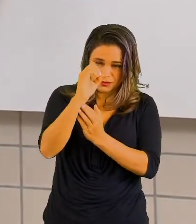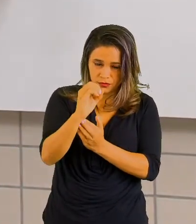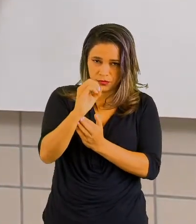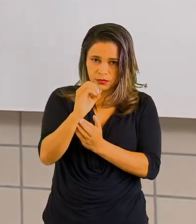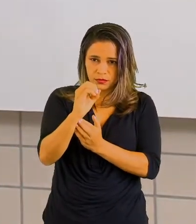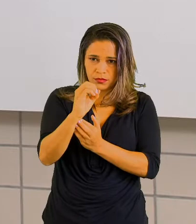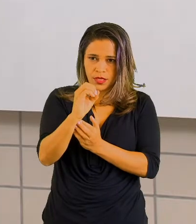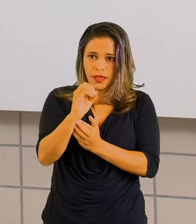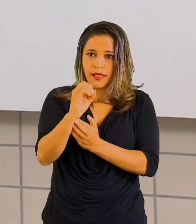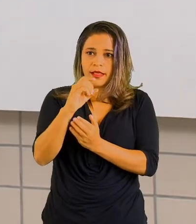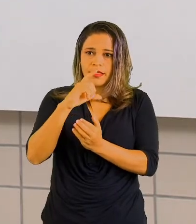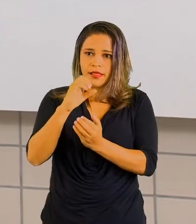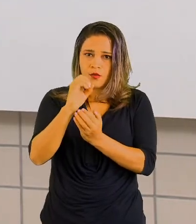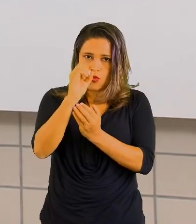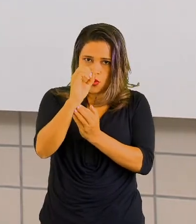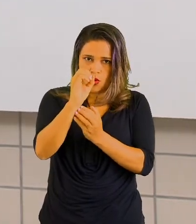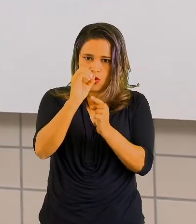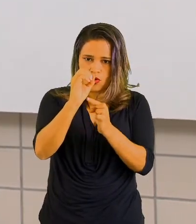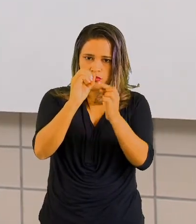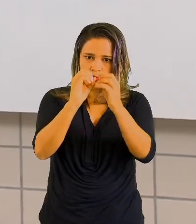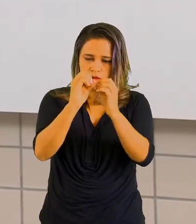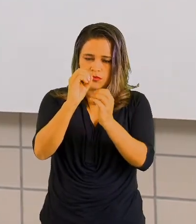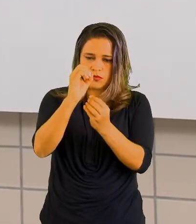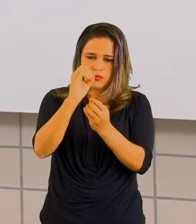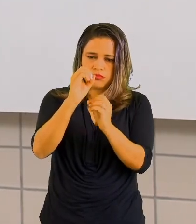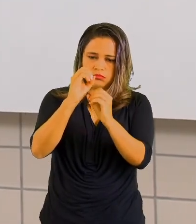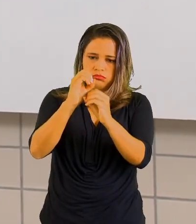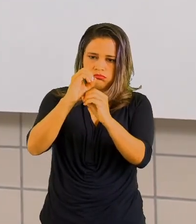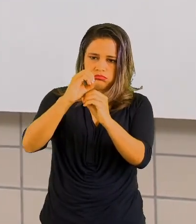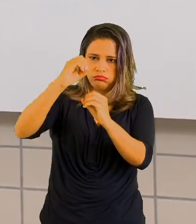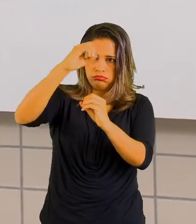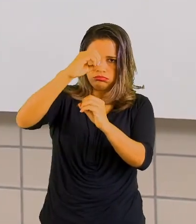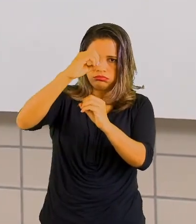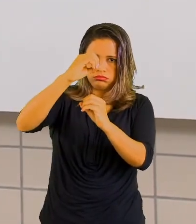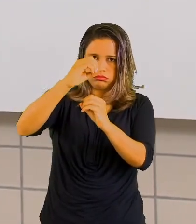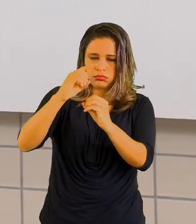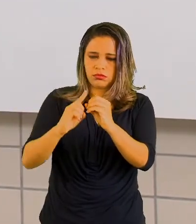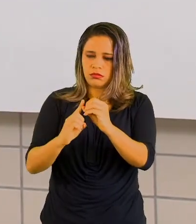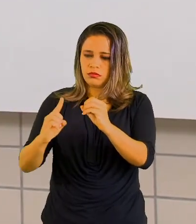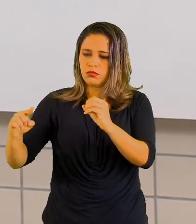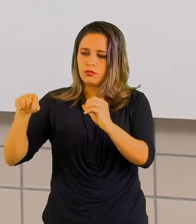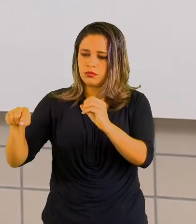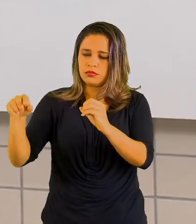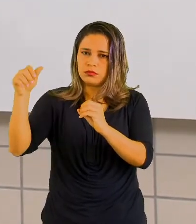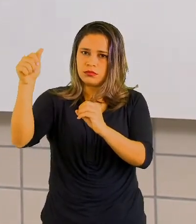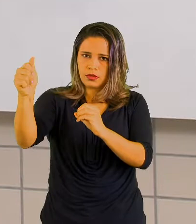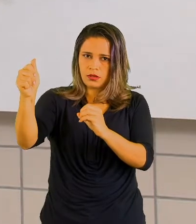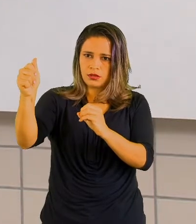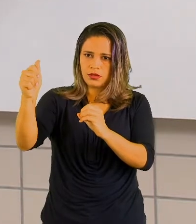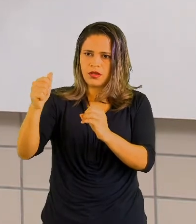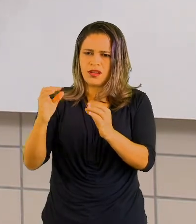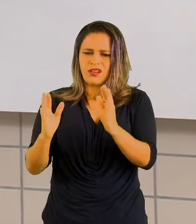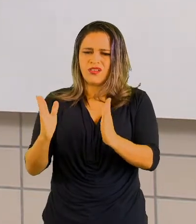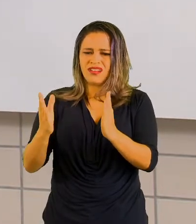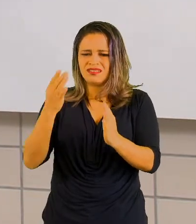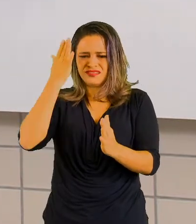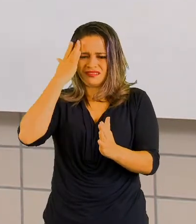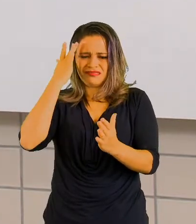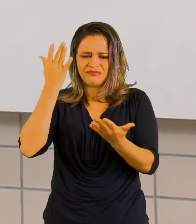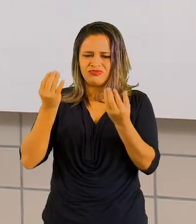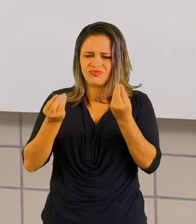A. Se eu quisesse saber qual a distância entre o ponto A e a origem